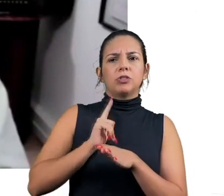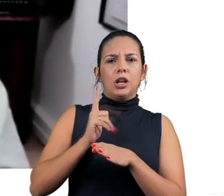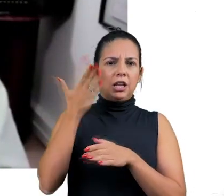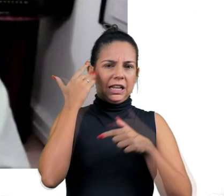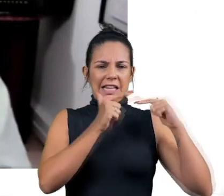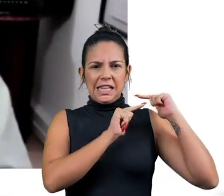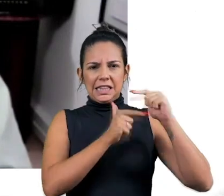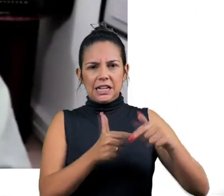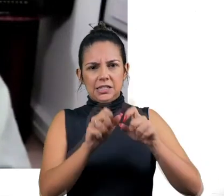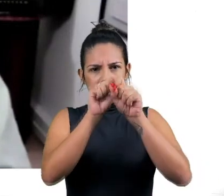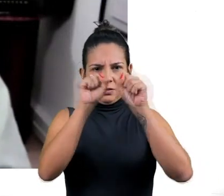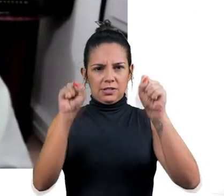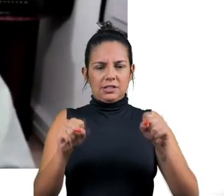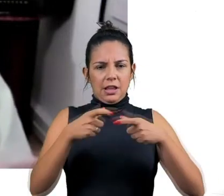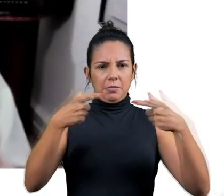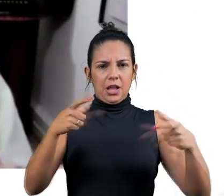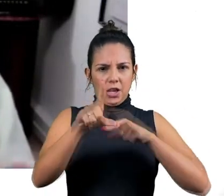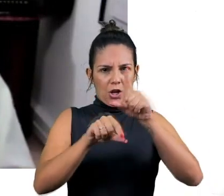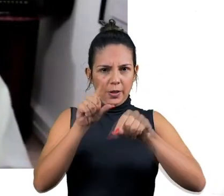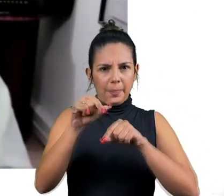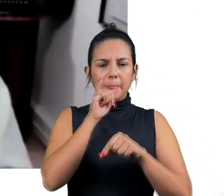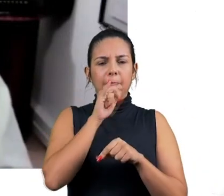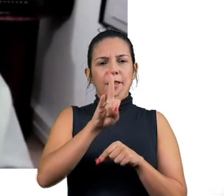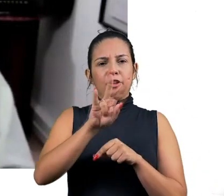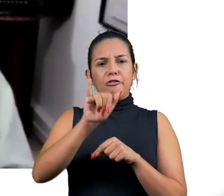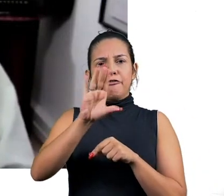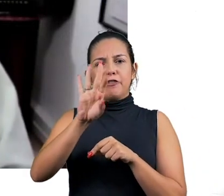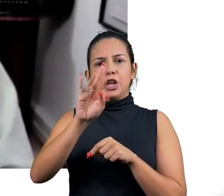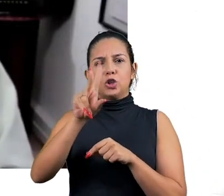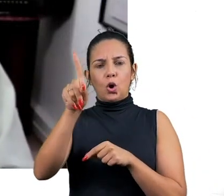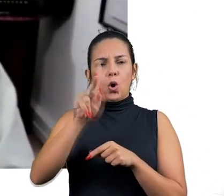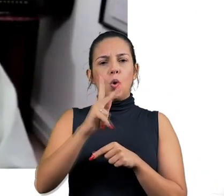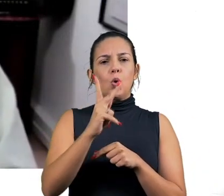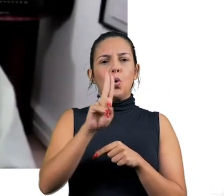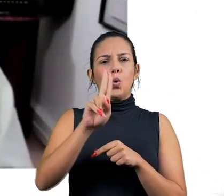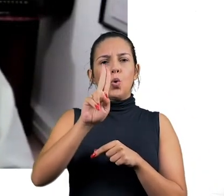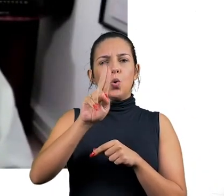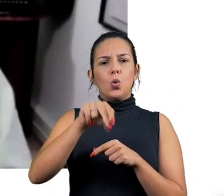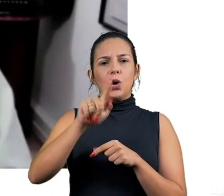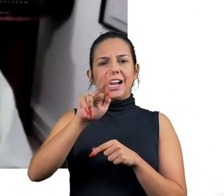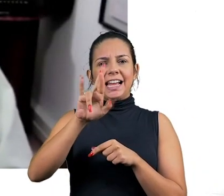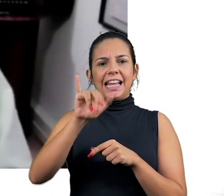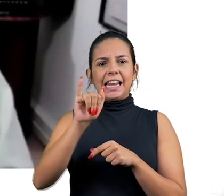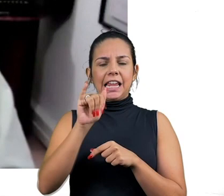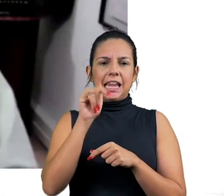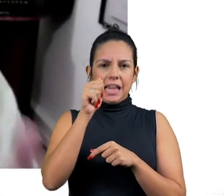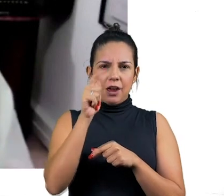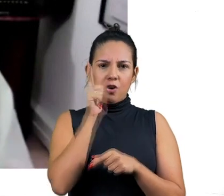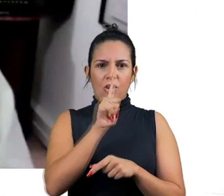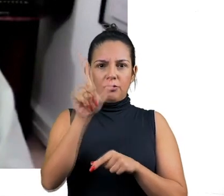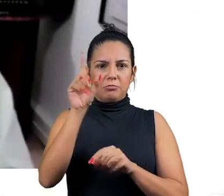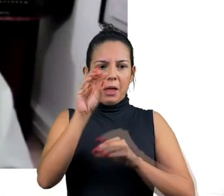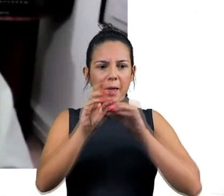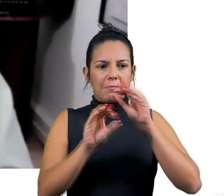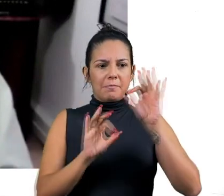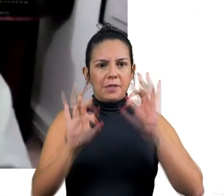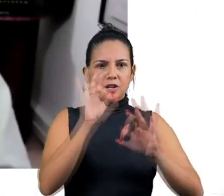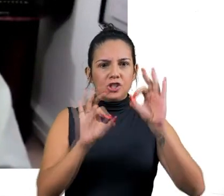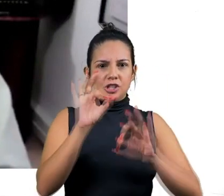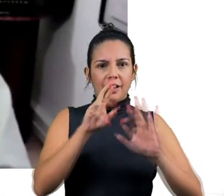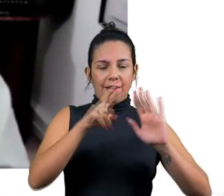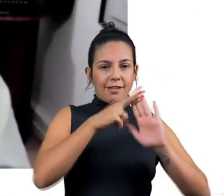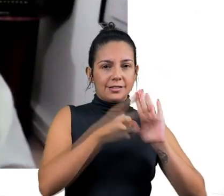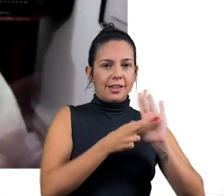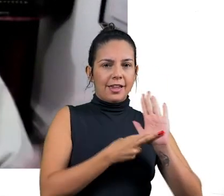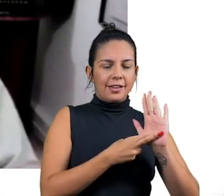tradição democrática, como o Viktor Orbán na Hungria, que conseguiram rapidamente mexer as regras para destruir